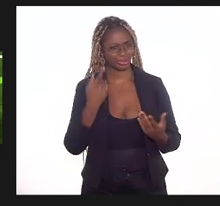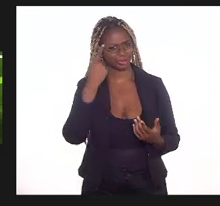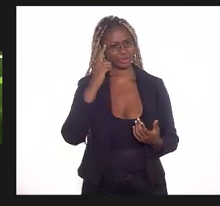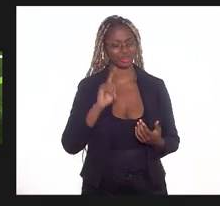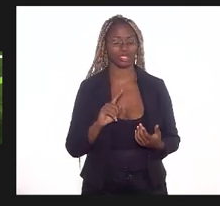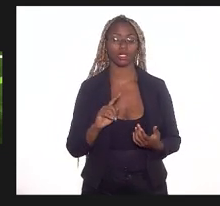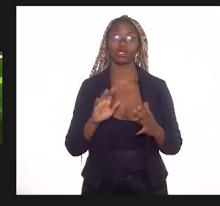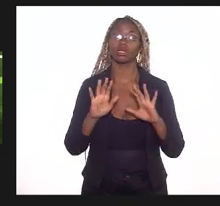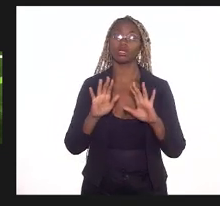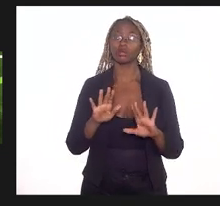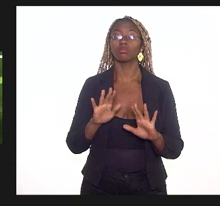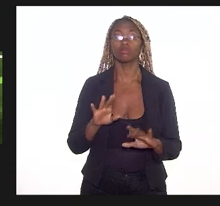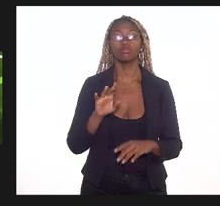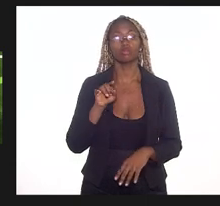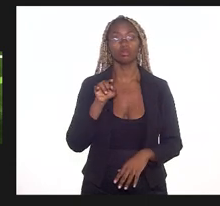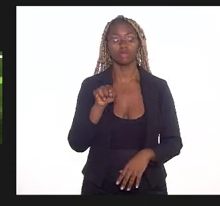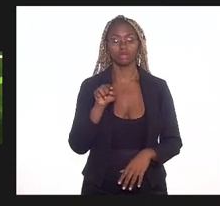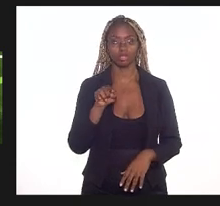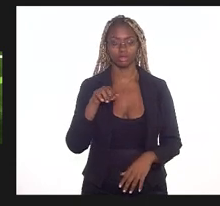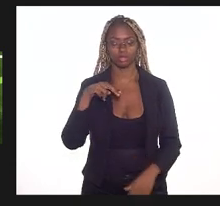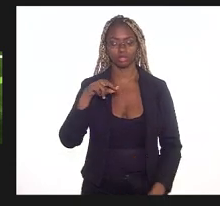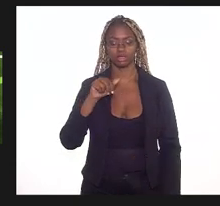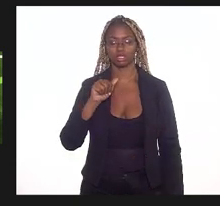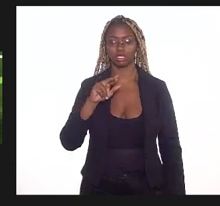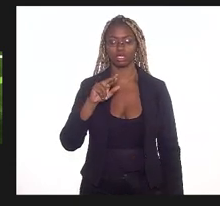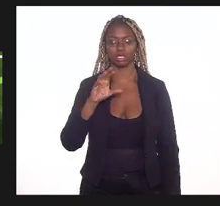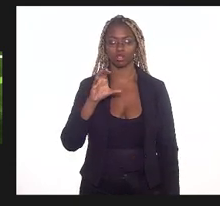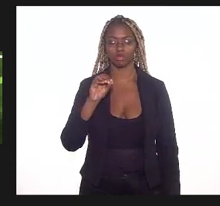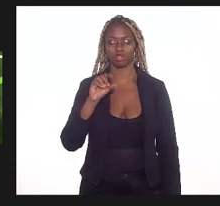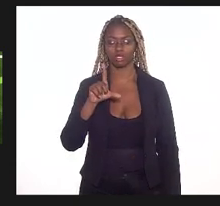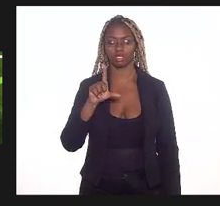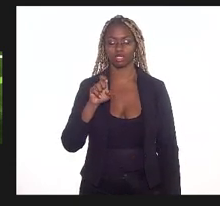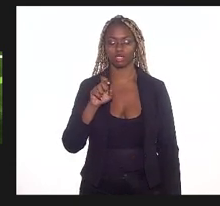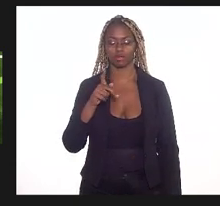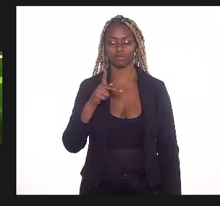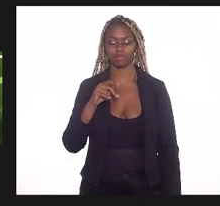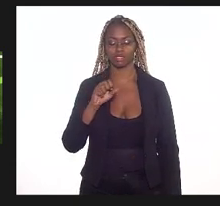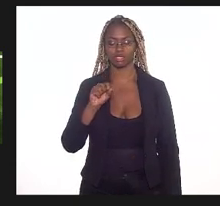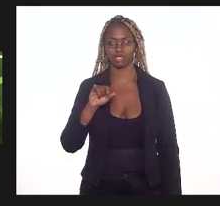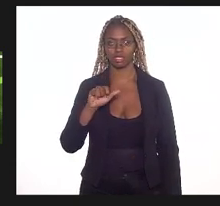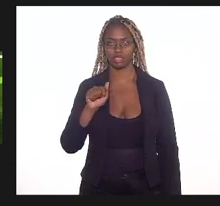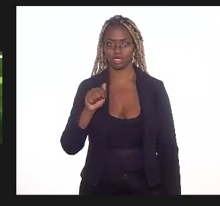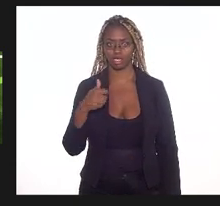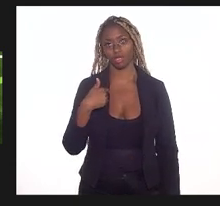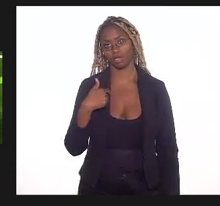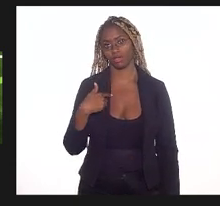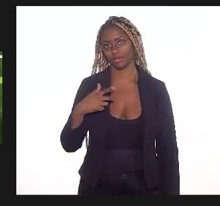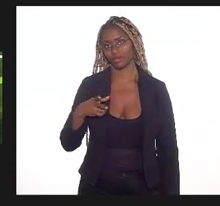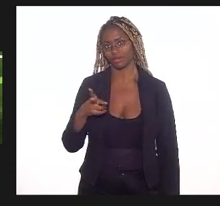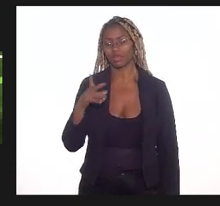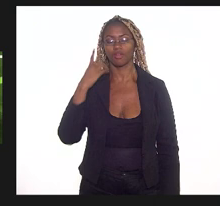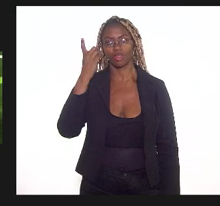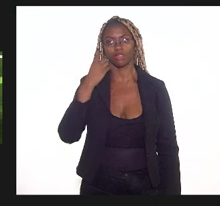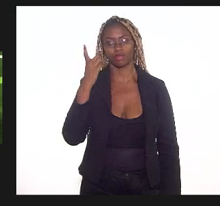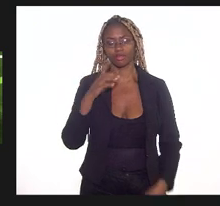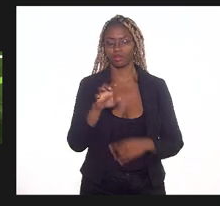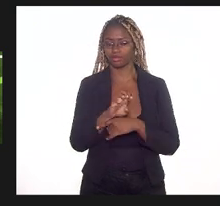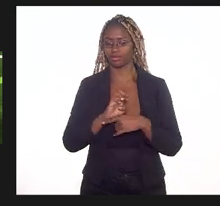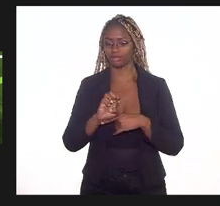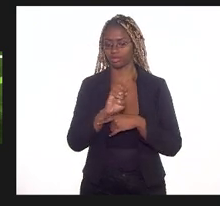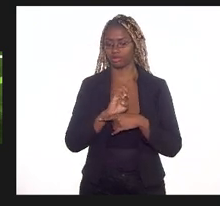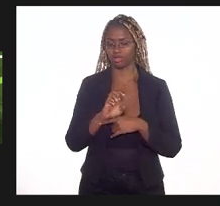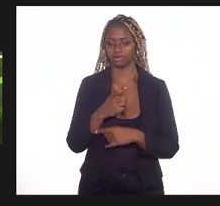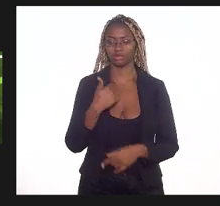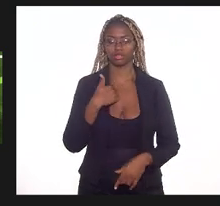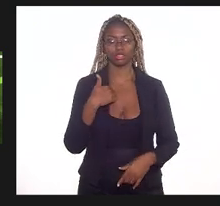mas foi através da narcolepsia, ainda como deputado estadual, né? E eu